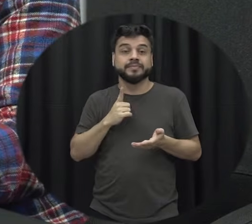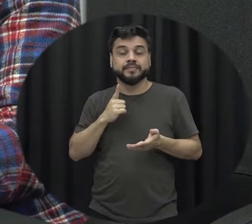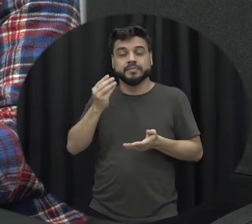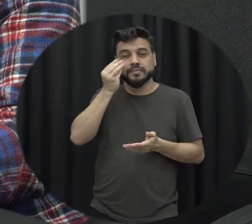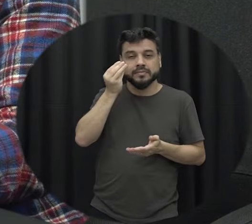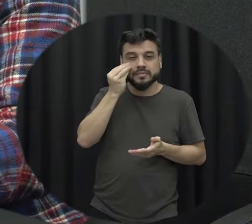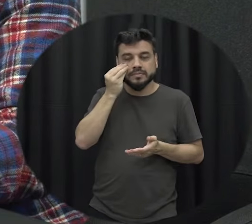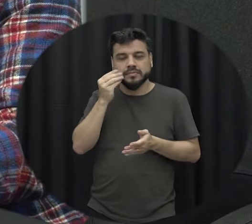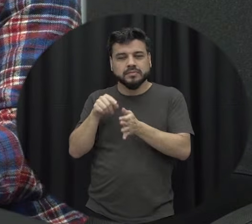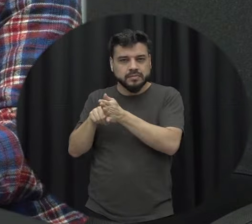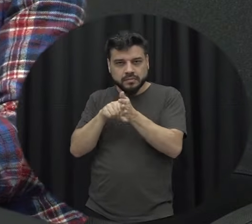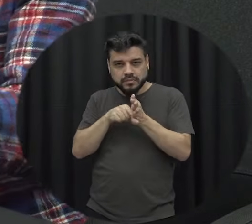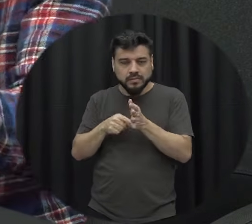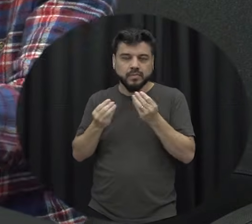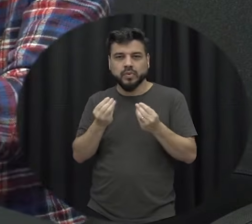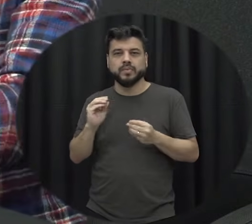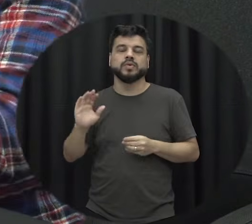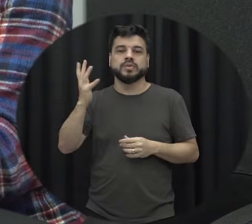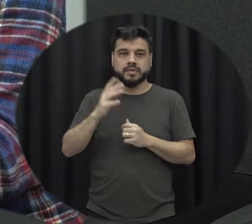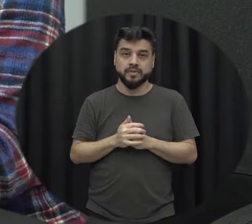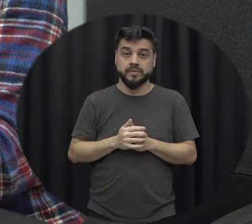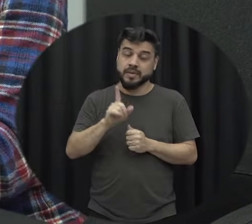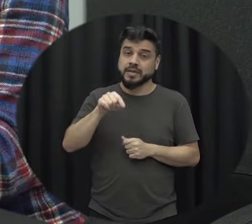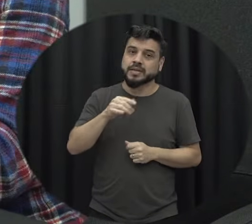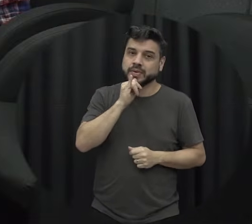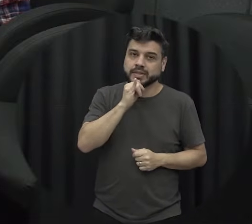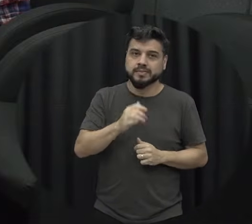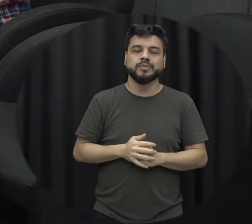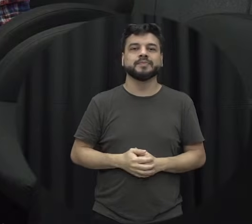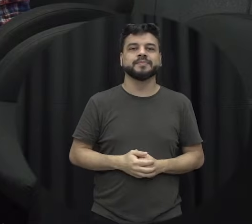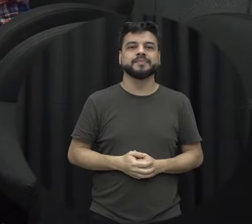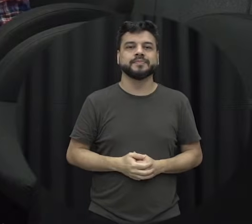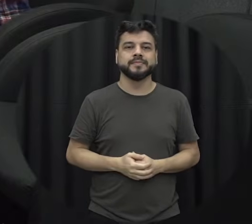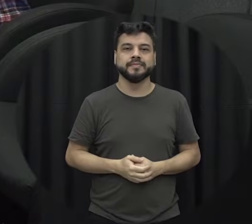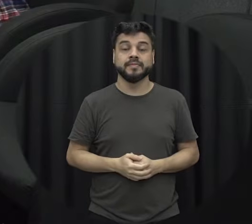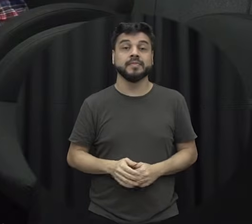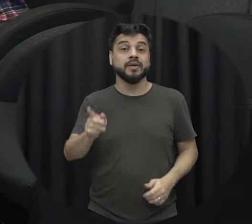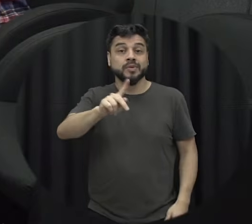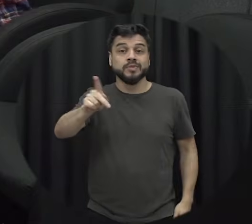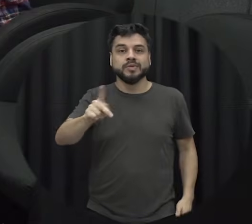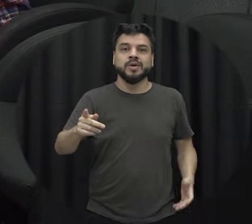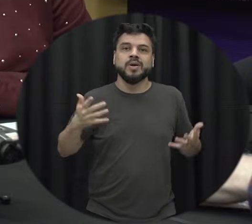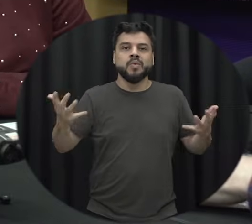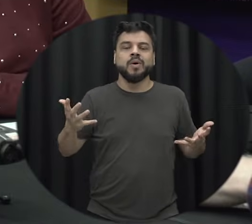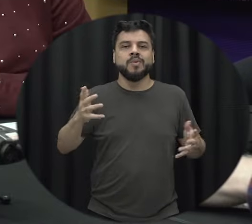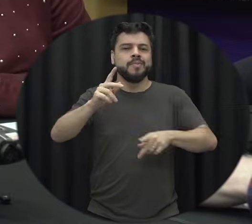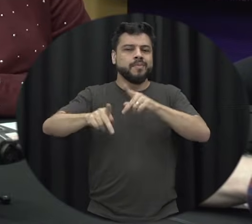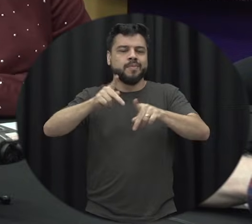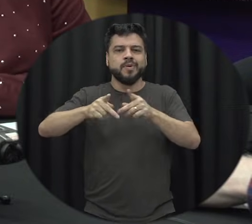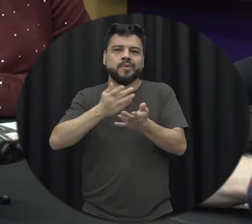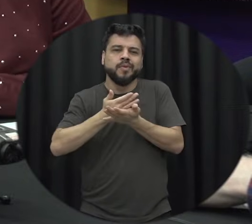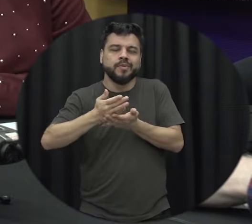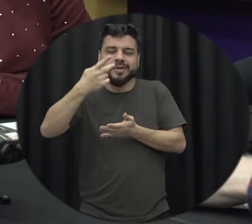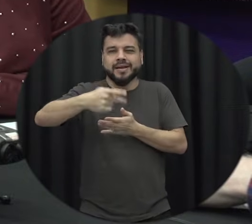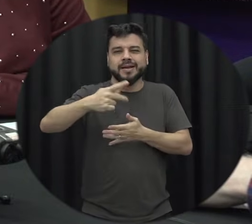o que aconteceu nessa região. Mas é um exemplo, né? Uhum. Professor, e quais os povos originários da América Latina que